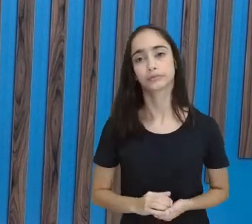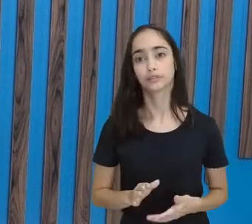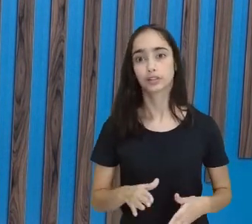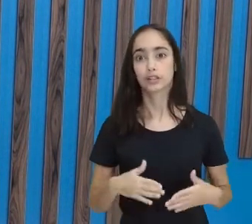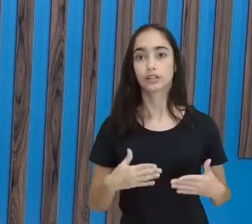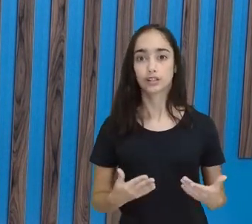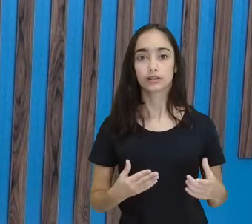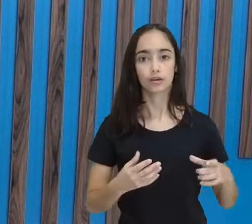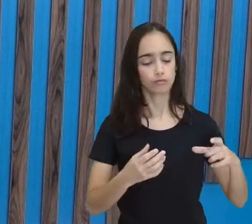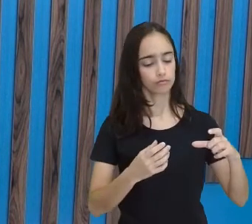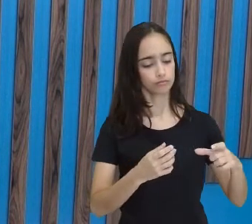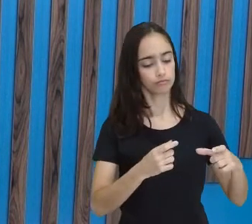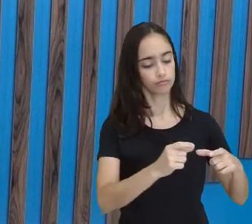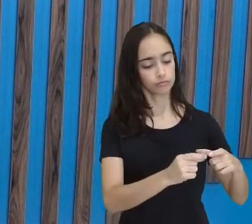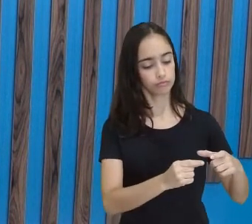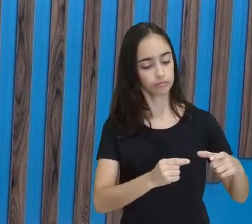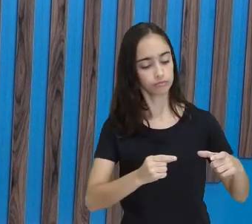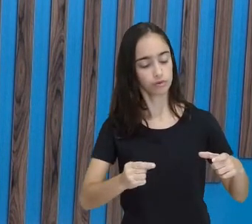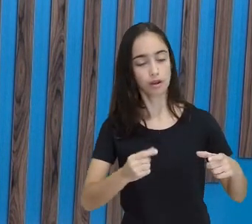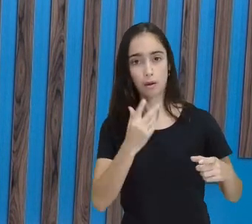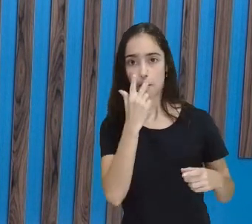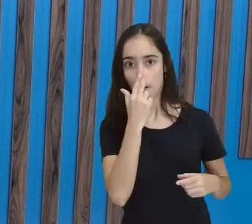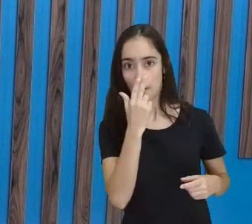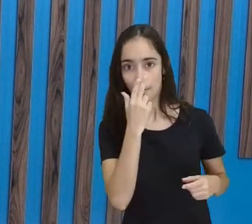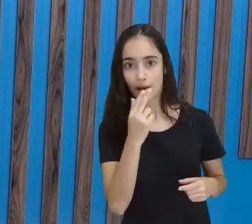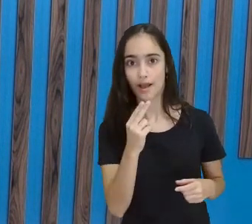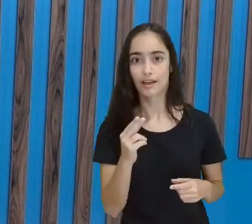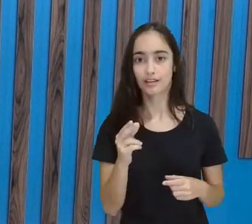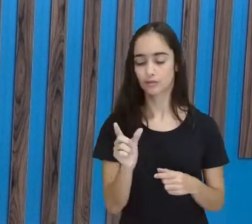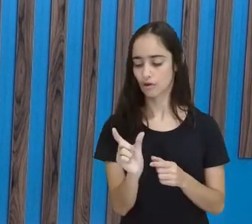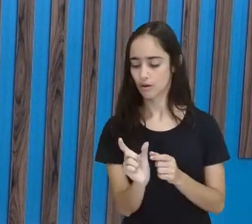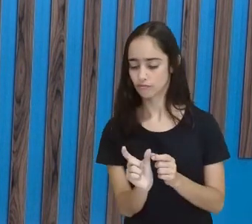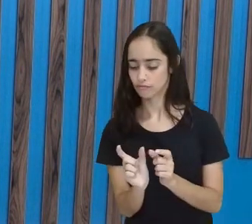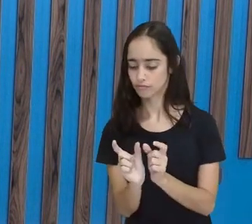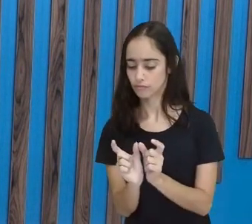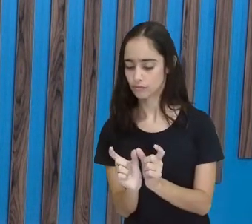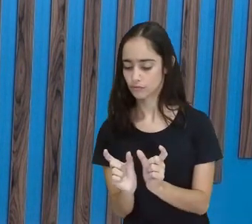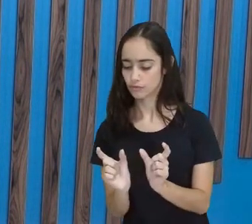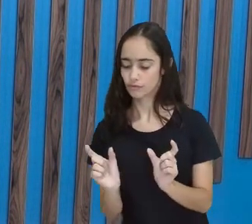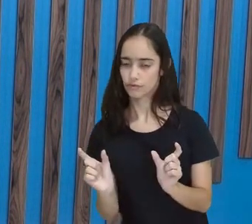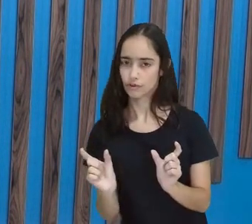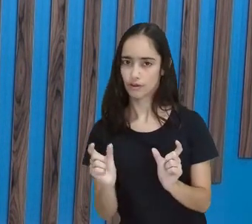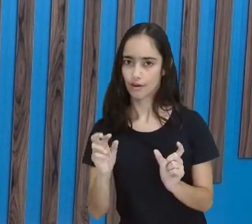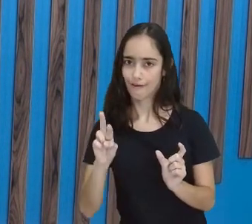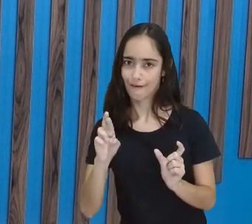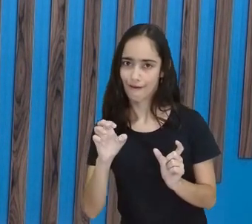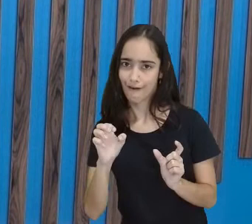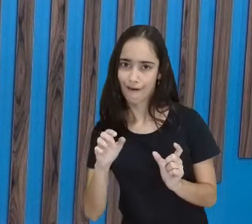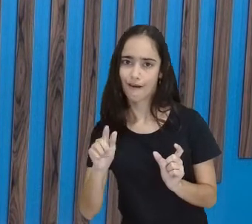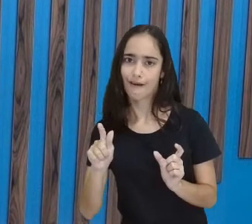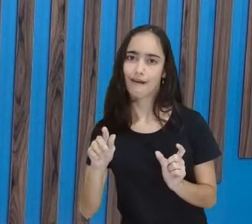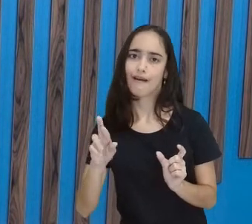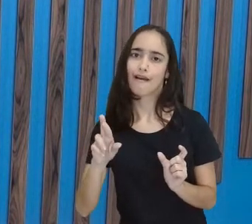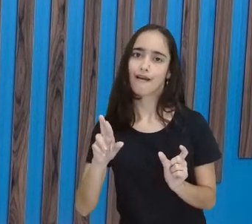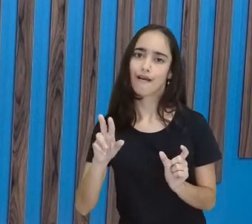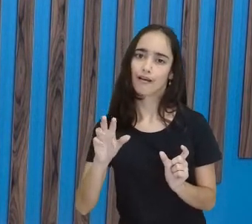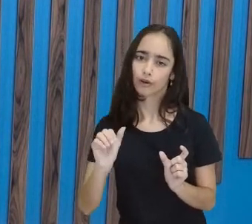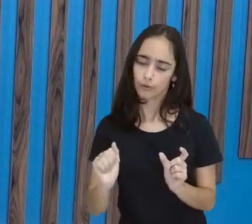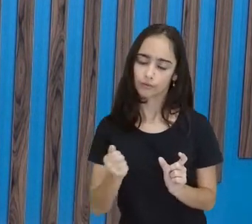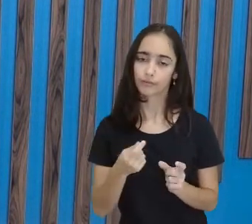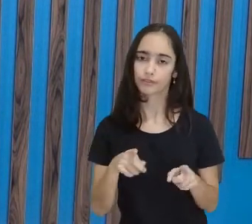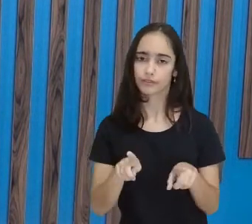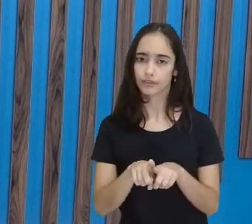é semelhante à régua, semelhante à fita métrica, é milimetrada, Ó, aqui como vocês podem observar, tá